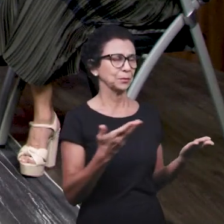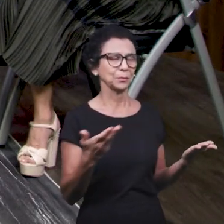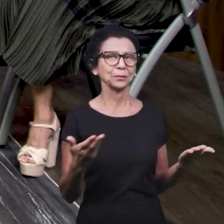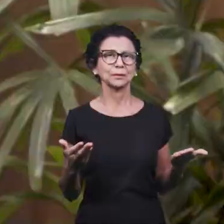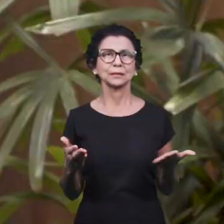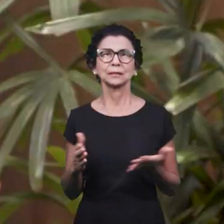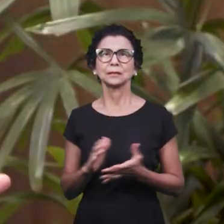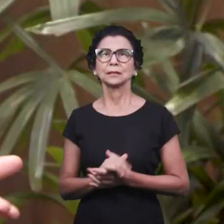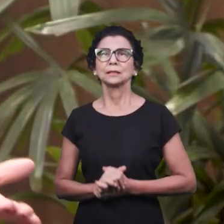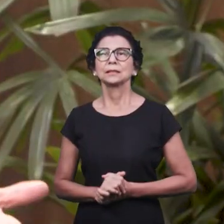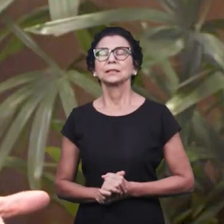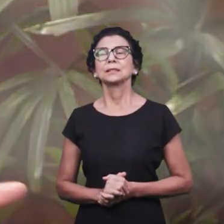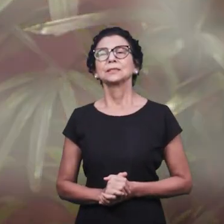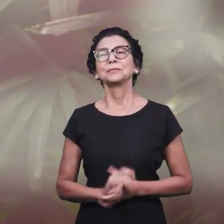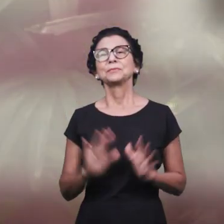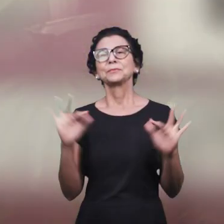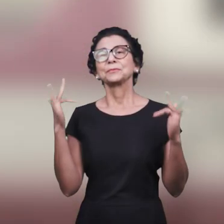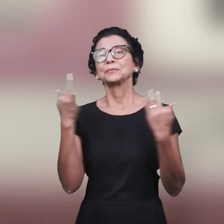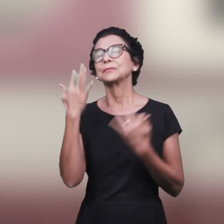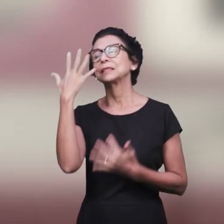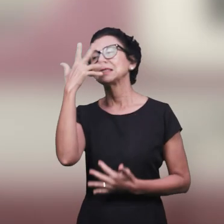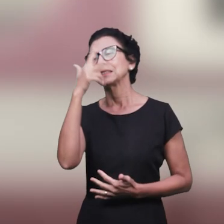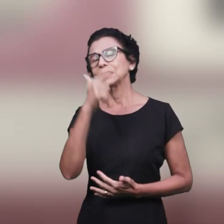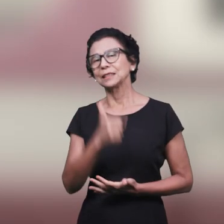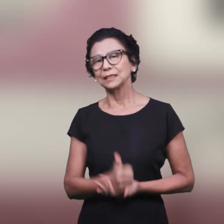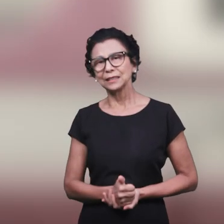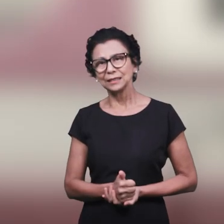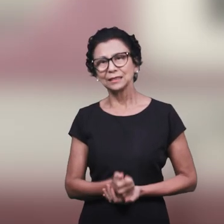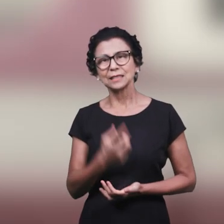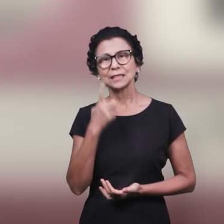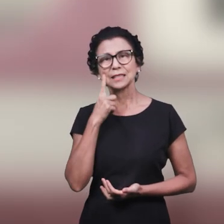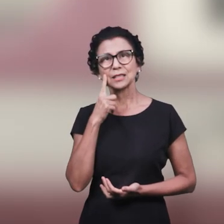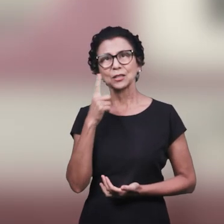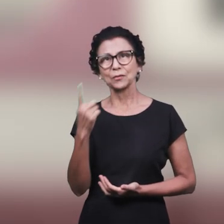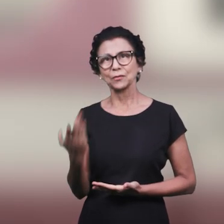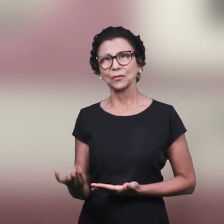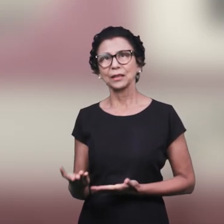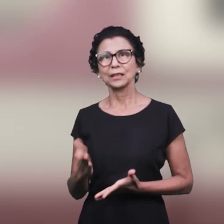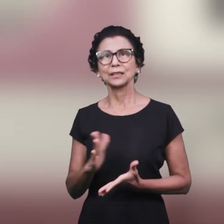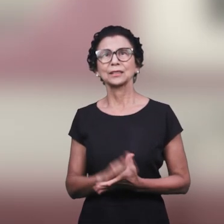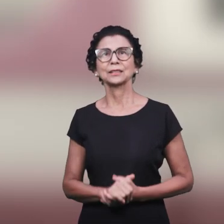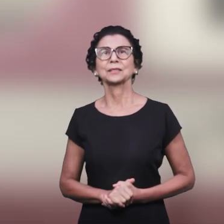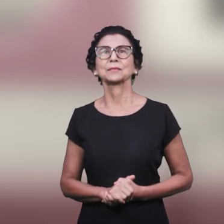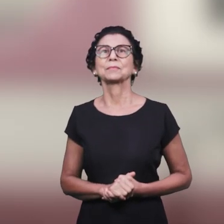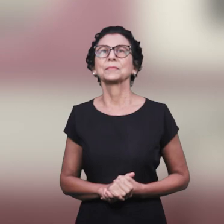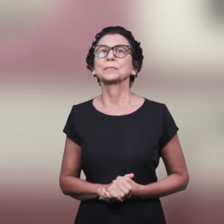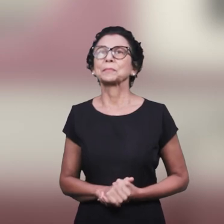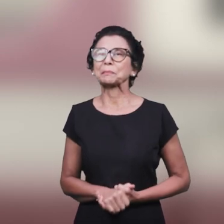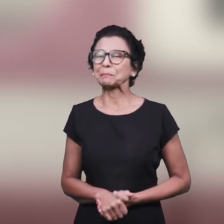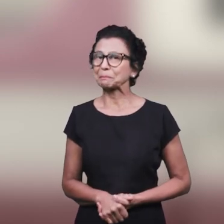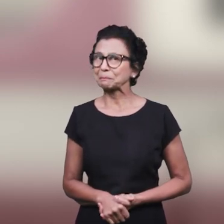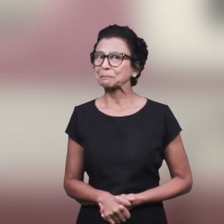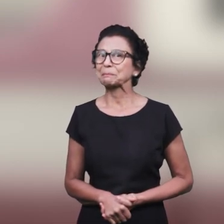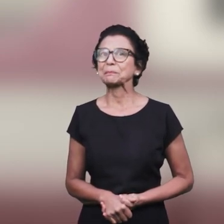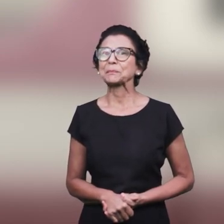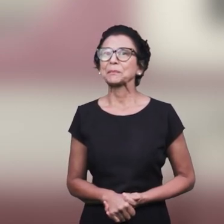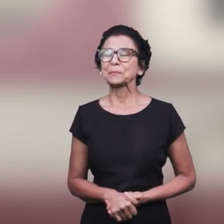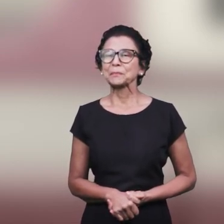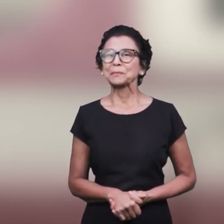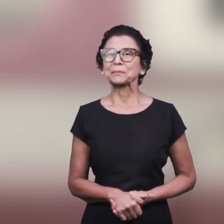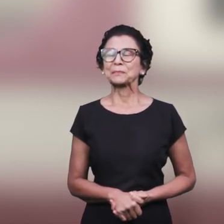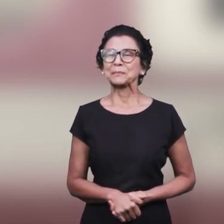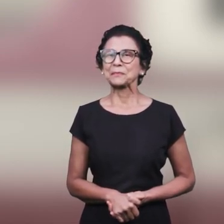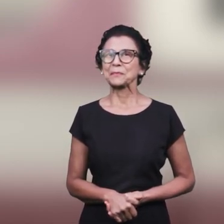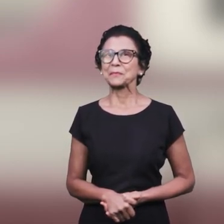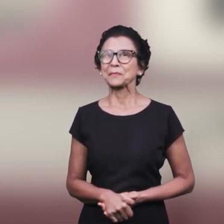esta família linda, como vocês estão vendo na fotografia, ela ainda tem mais um precioso,